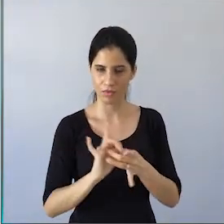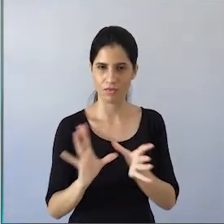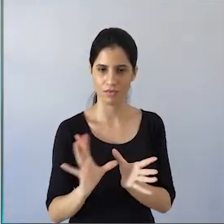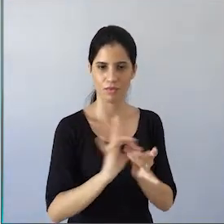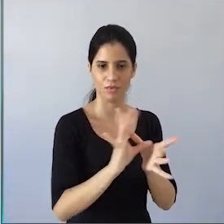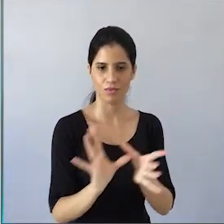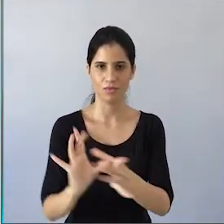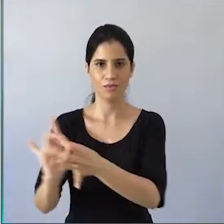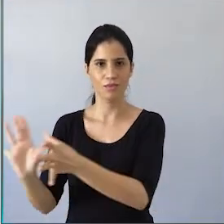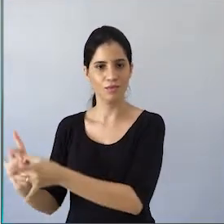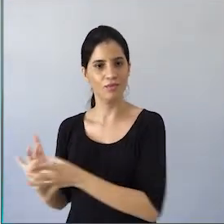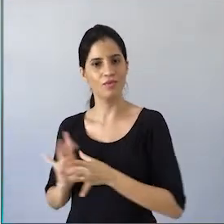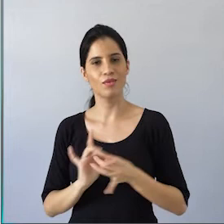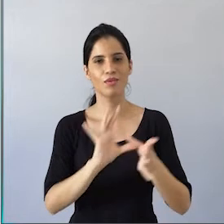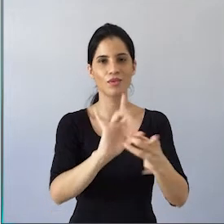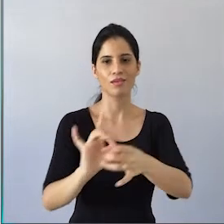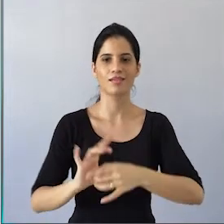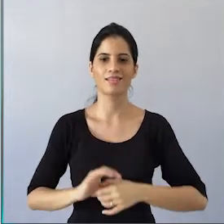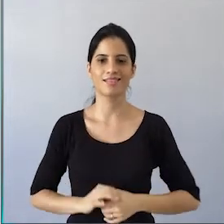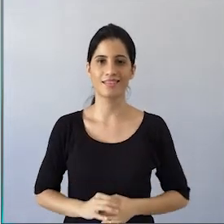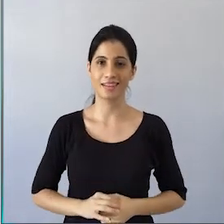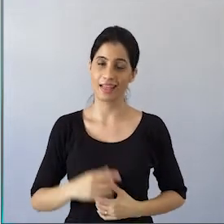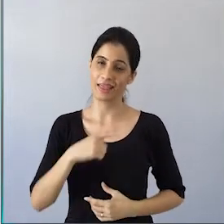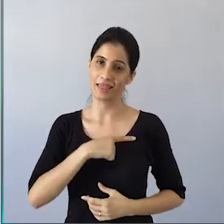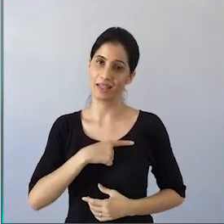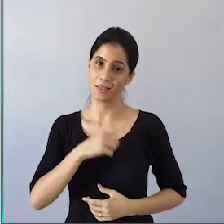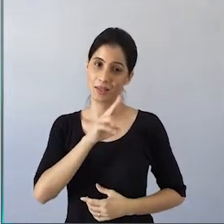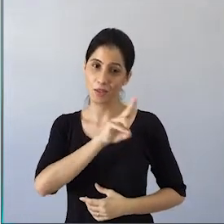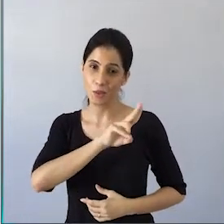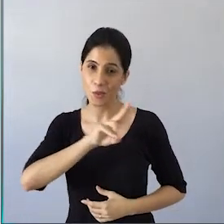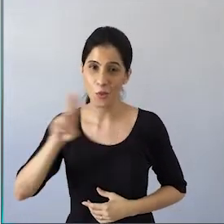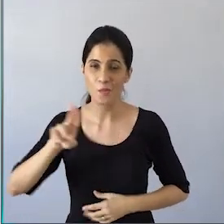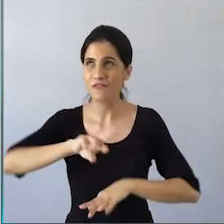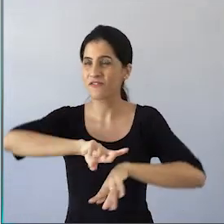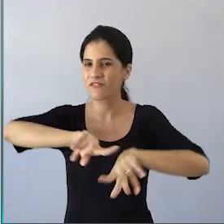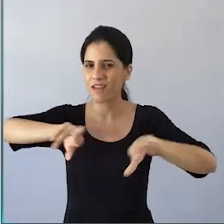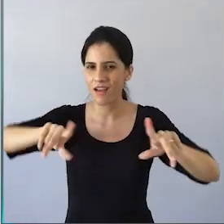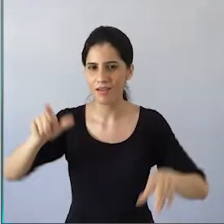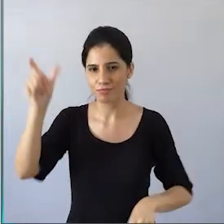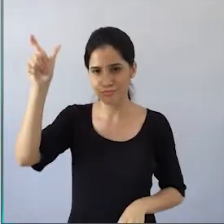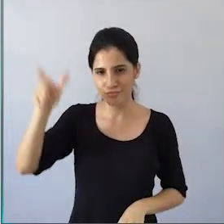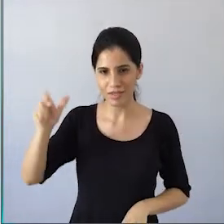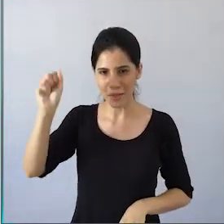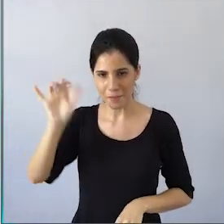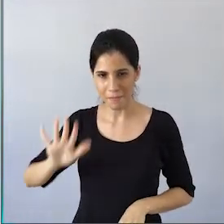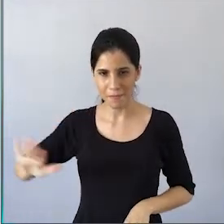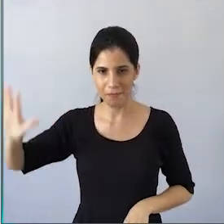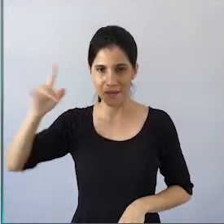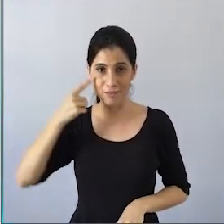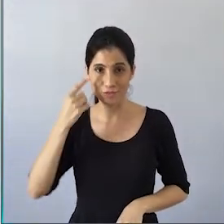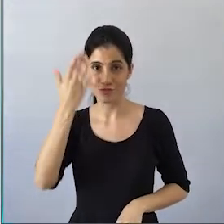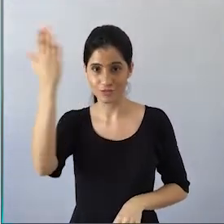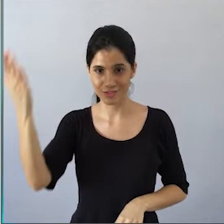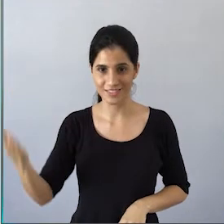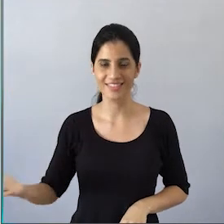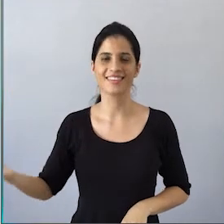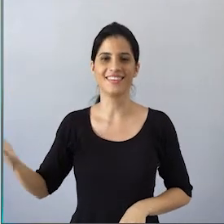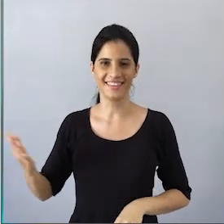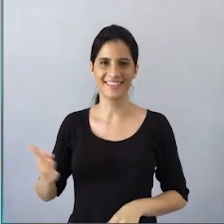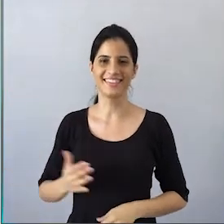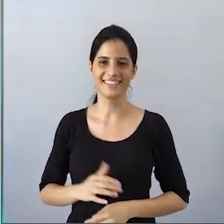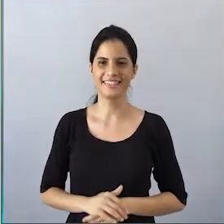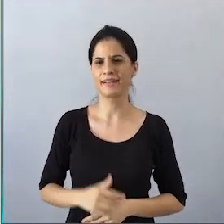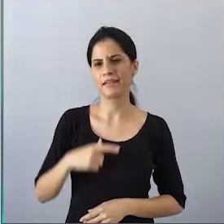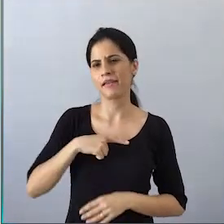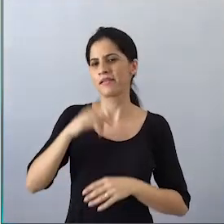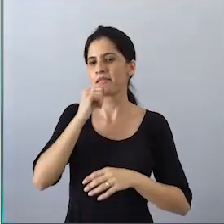Aos tipos de arranjos morfológicos de uniões, conferimos a nomenclatura de especializações de membrana, que estarão relacionadas aos domínios